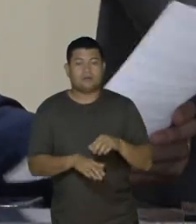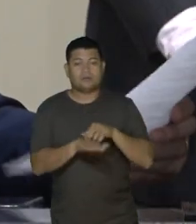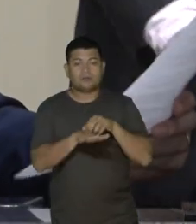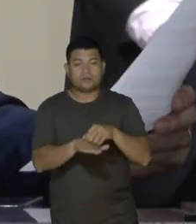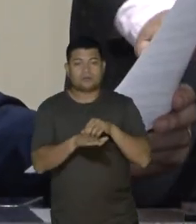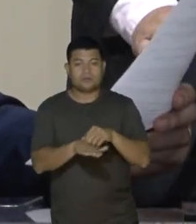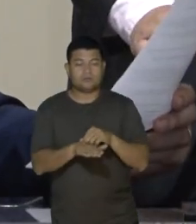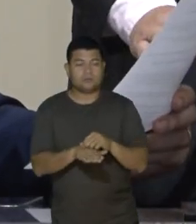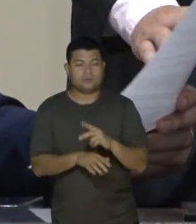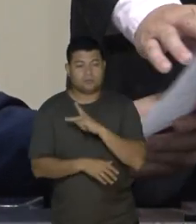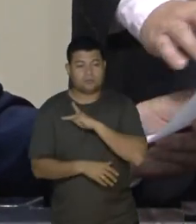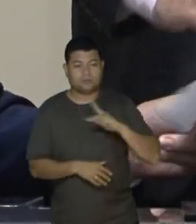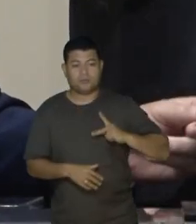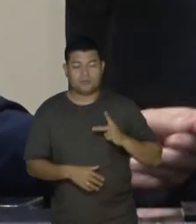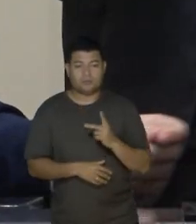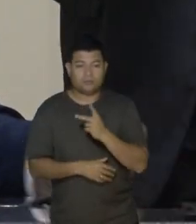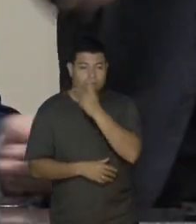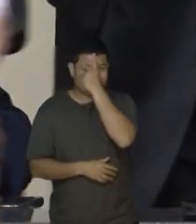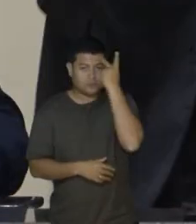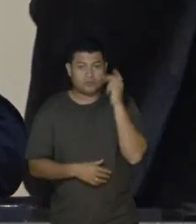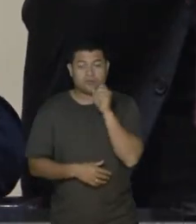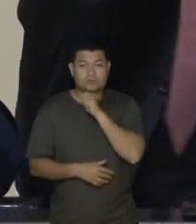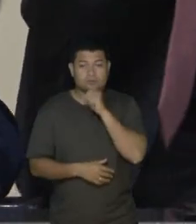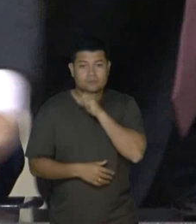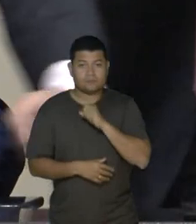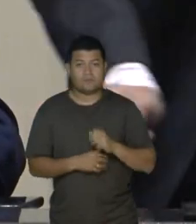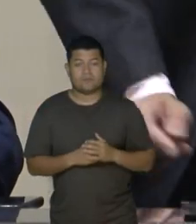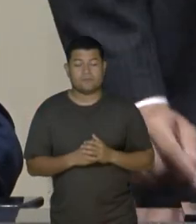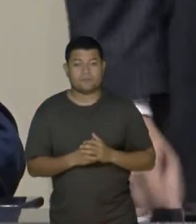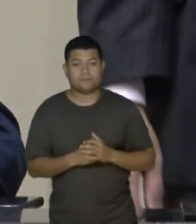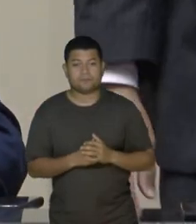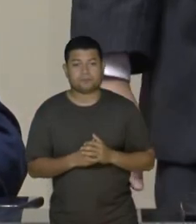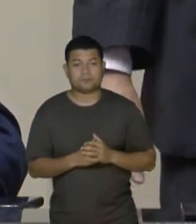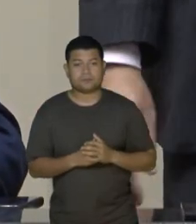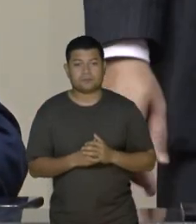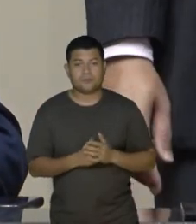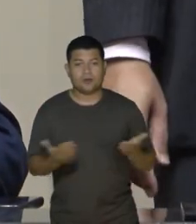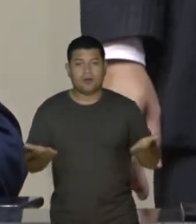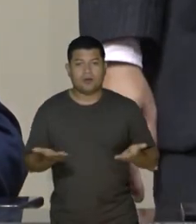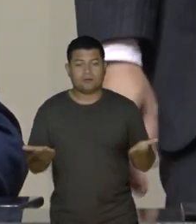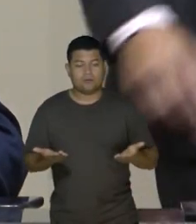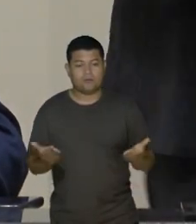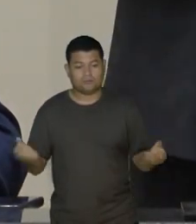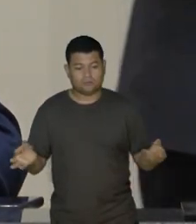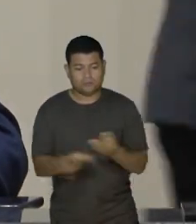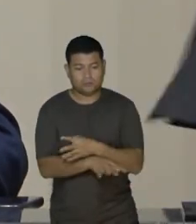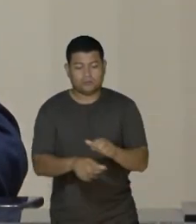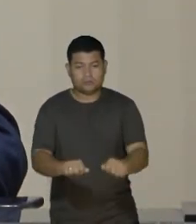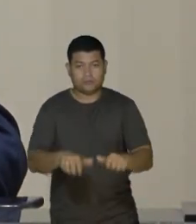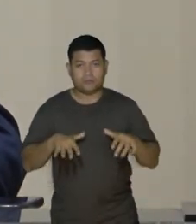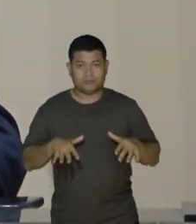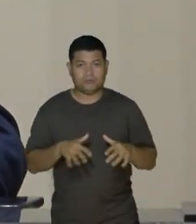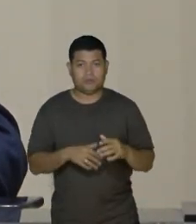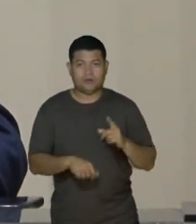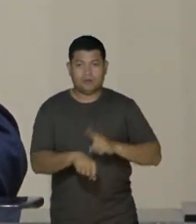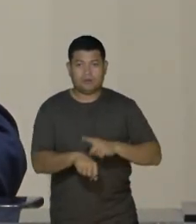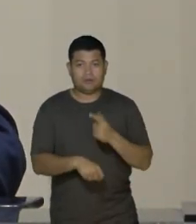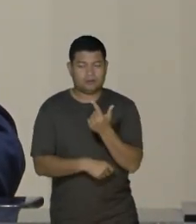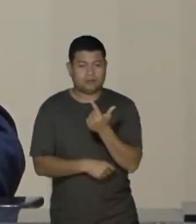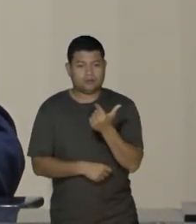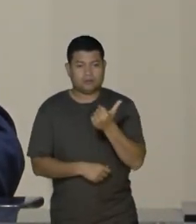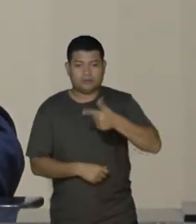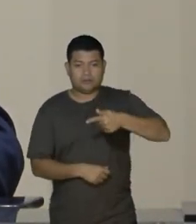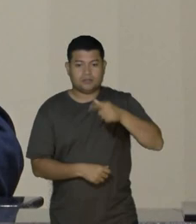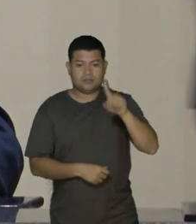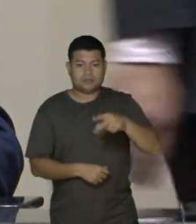para pessoas idosas entre municípios. Senhores deputados, nós vamos encerrar a presente sessão agora, 17 horas e 24 minutos,